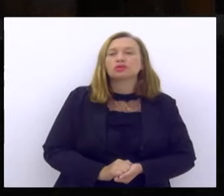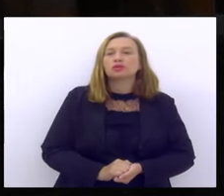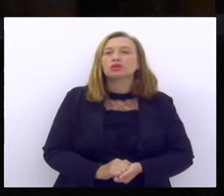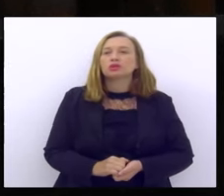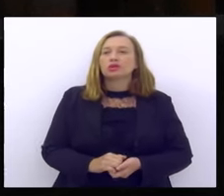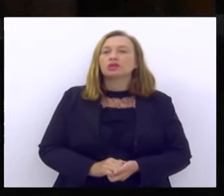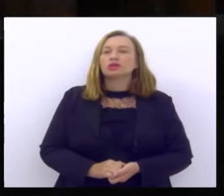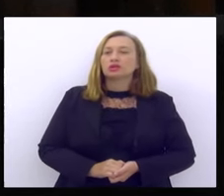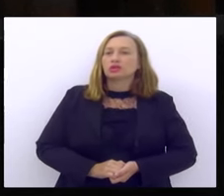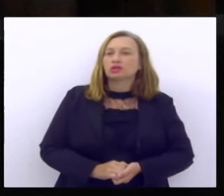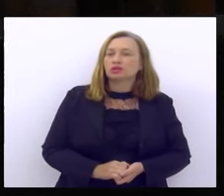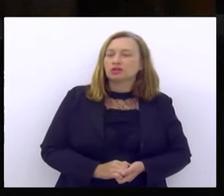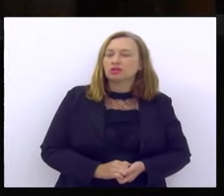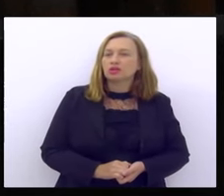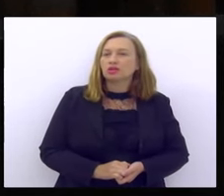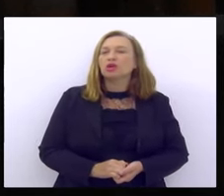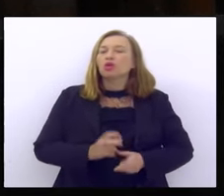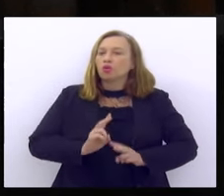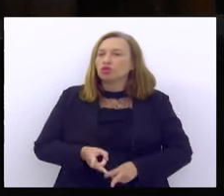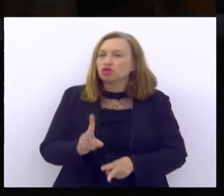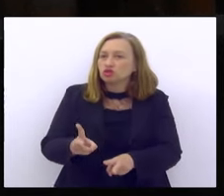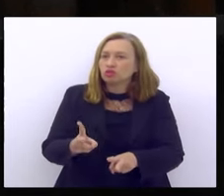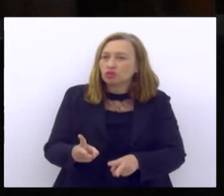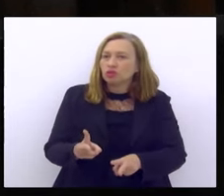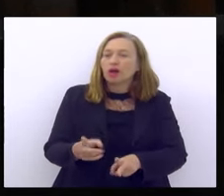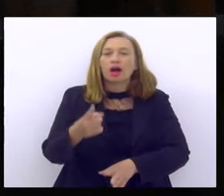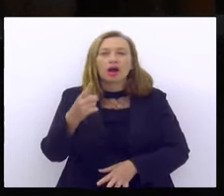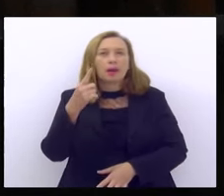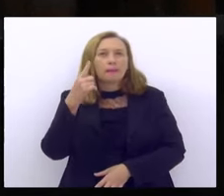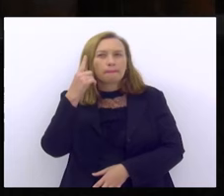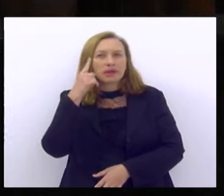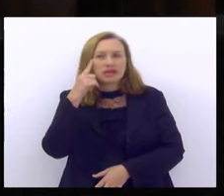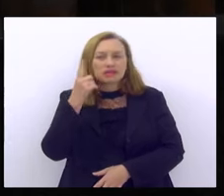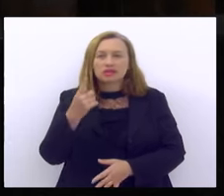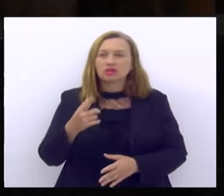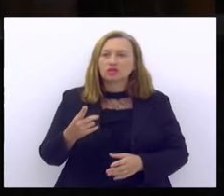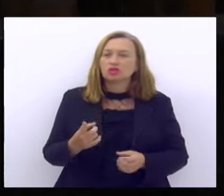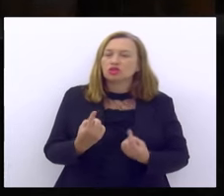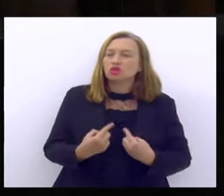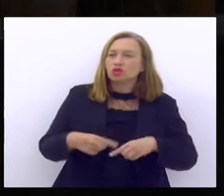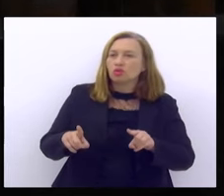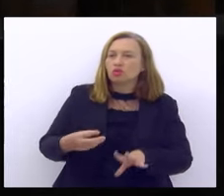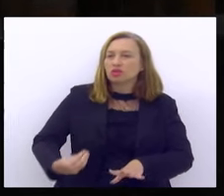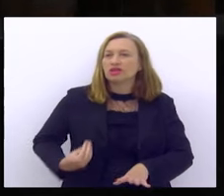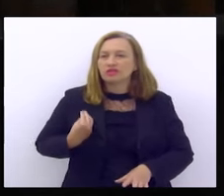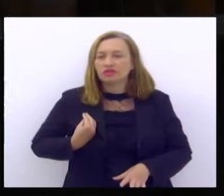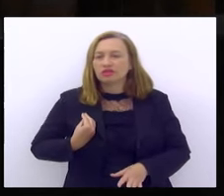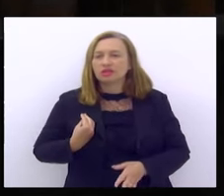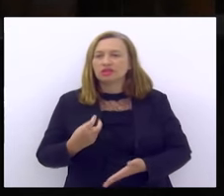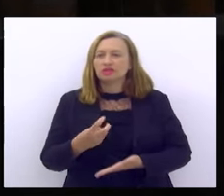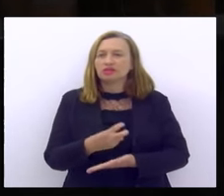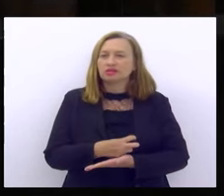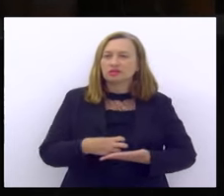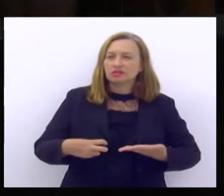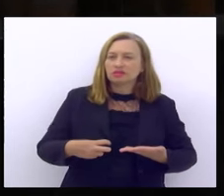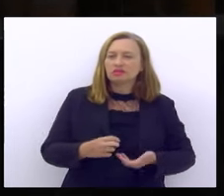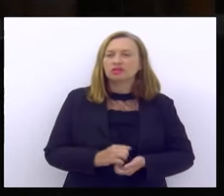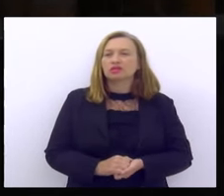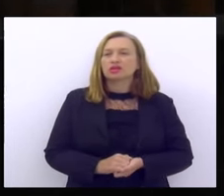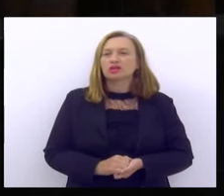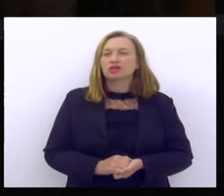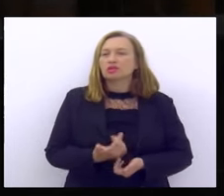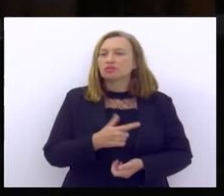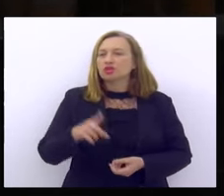por reincidência, por continuar apostando numa lógica que viola a vida da necropolítica que não garante